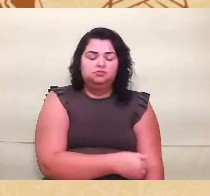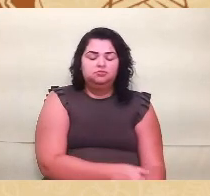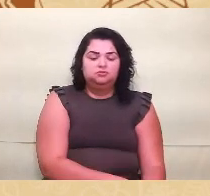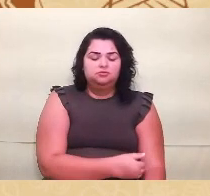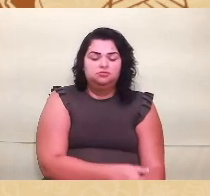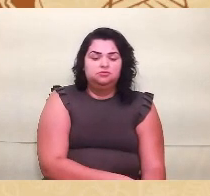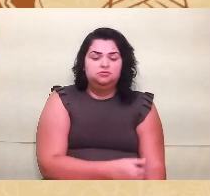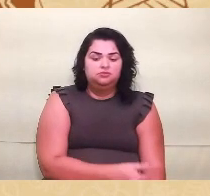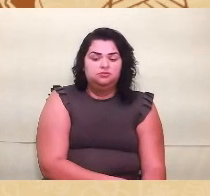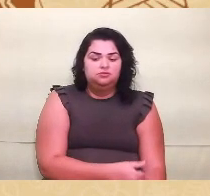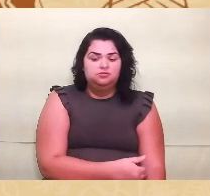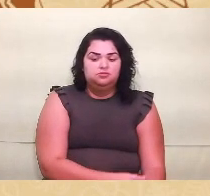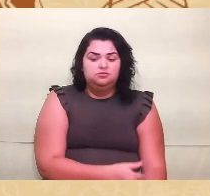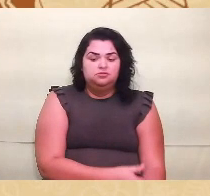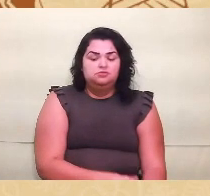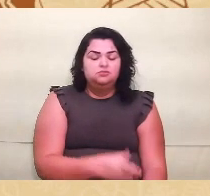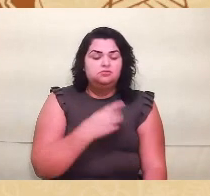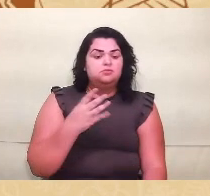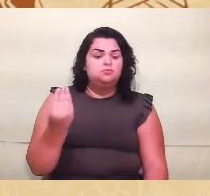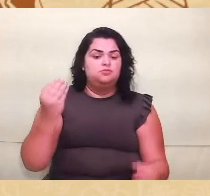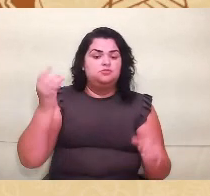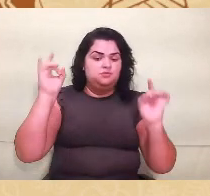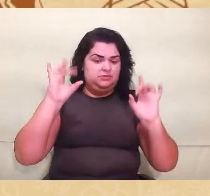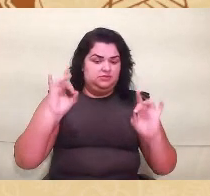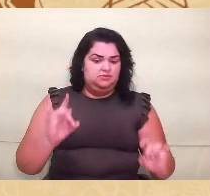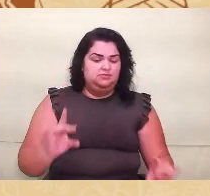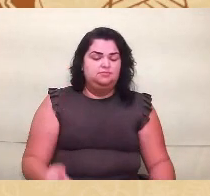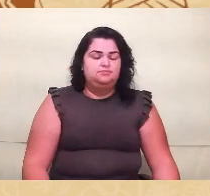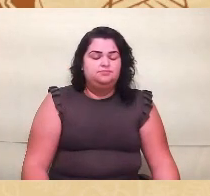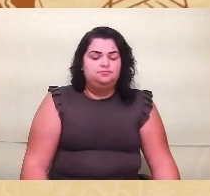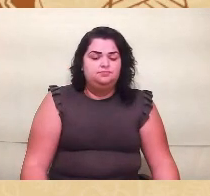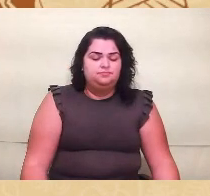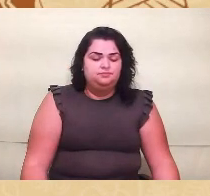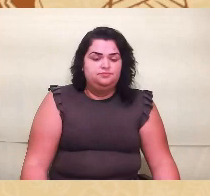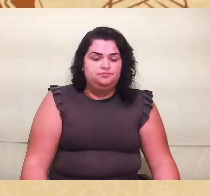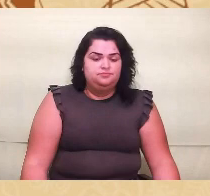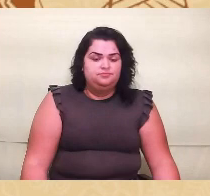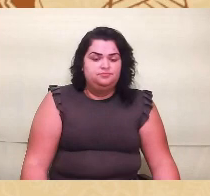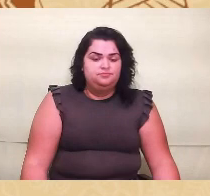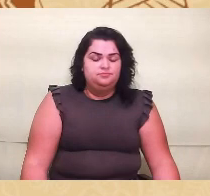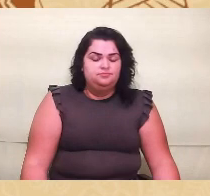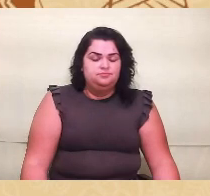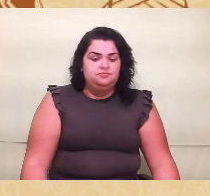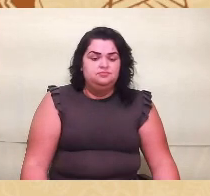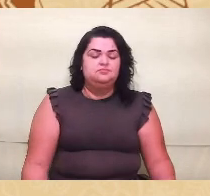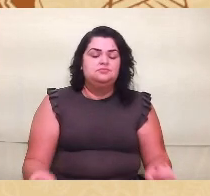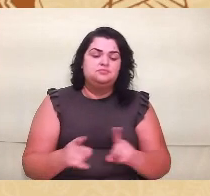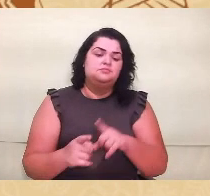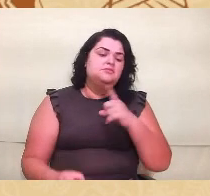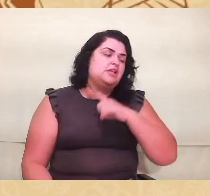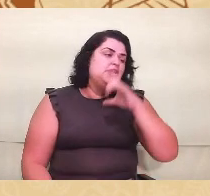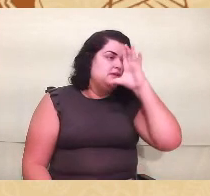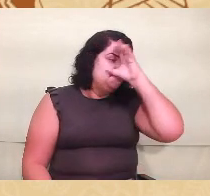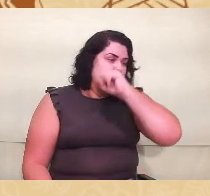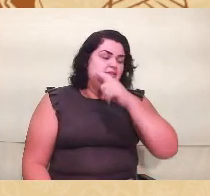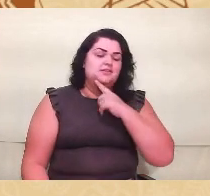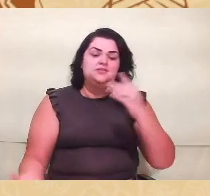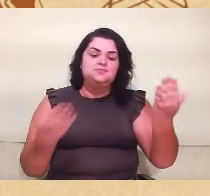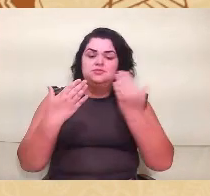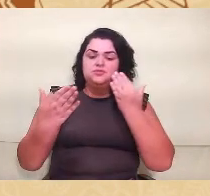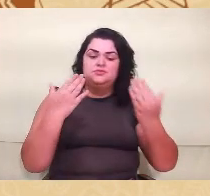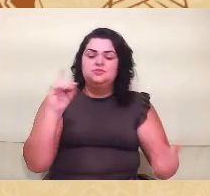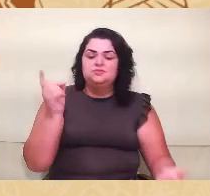forma muito, muito especial. E a gente também vai aprendendo, a psicologia não era muito